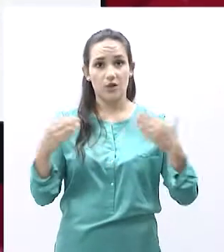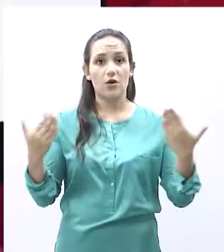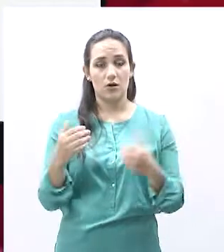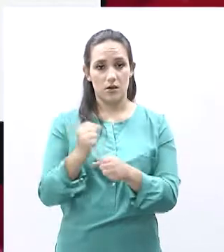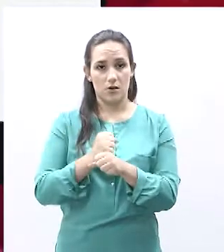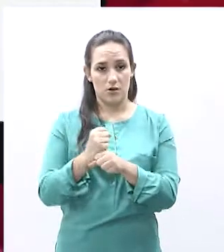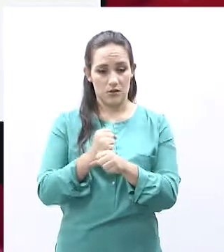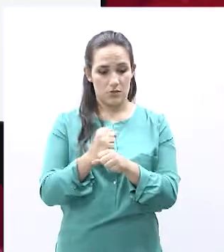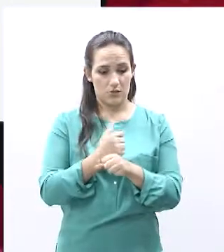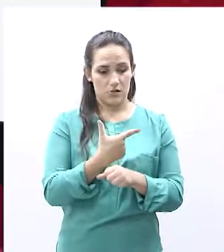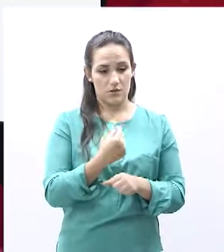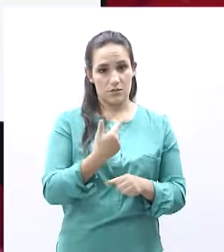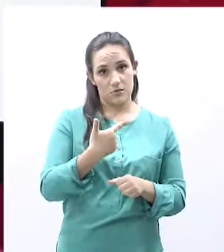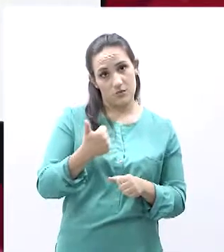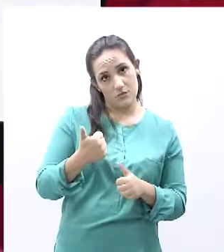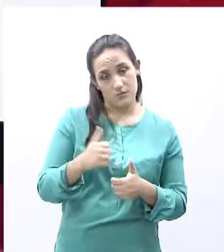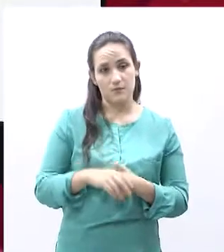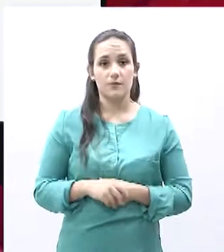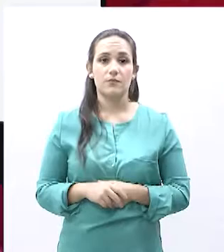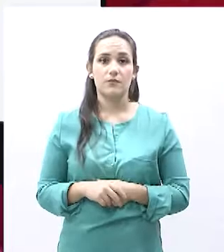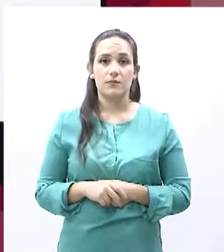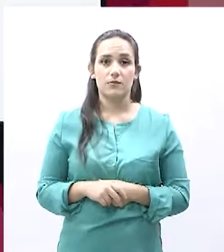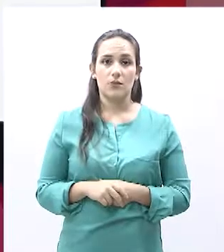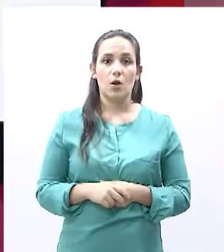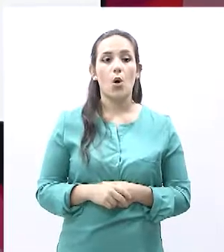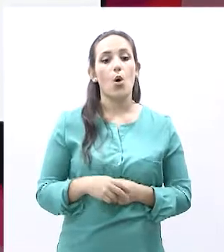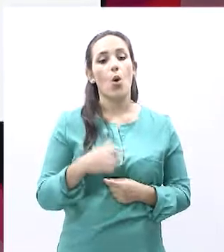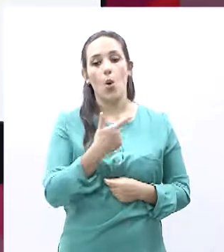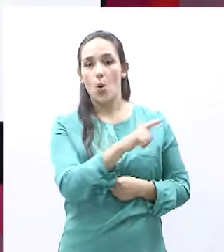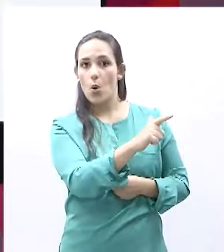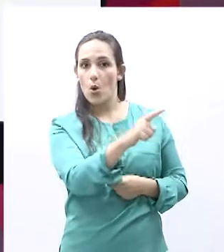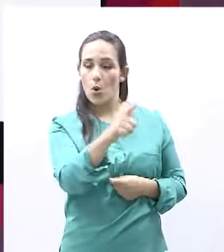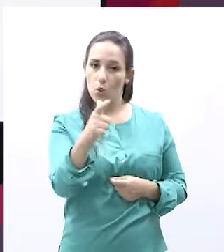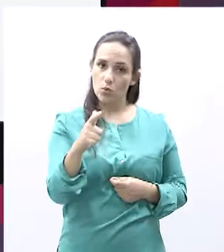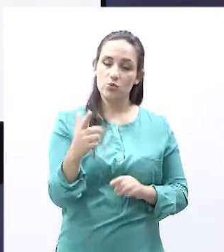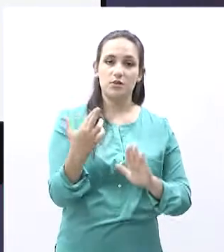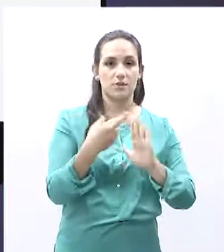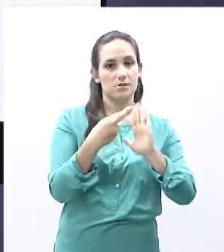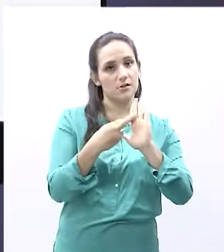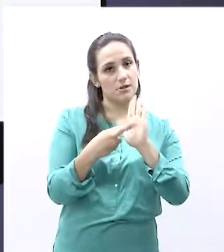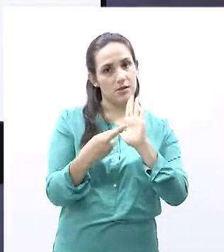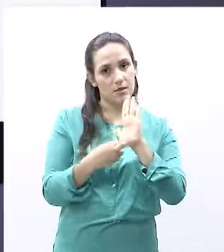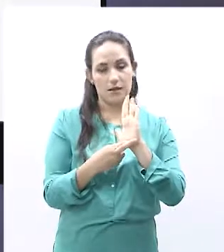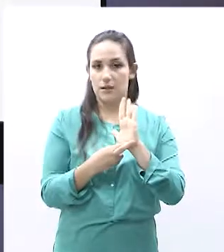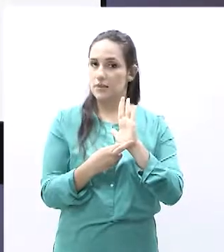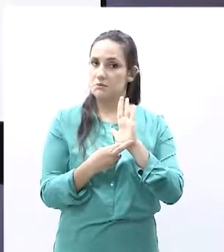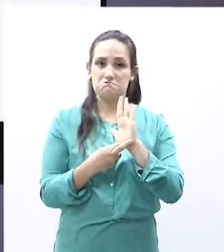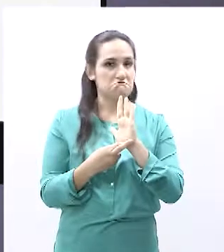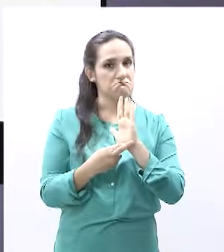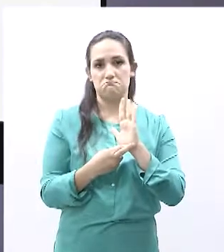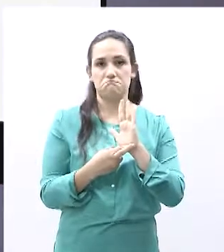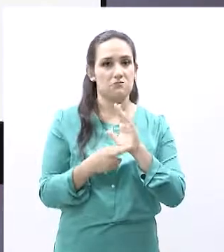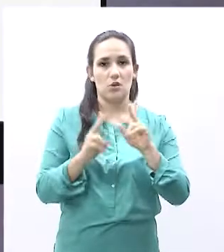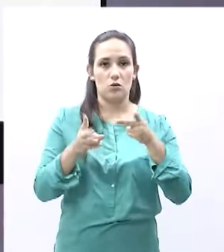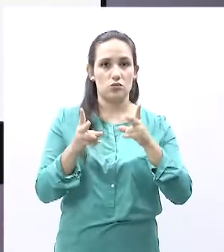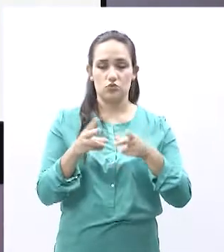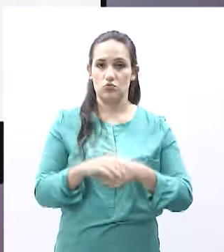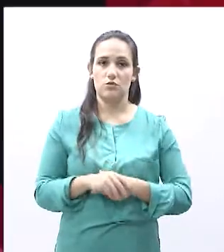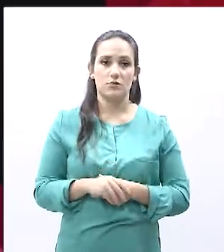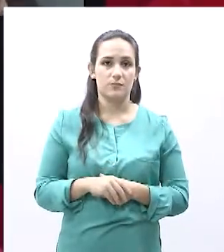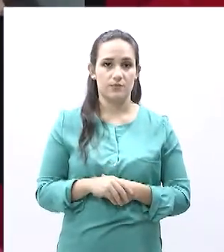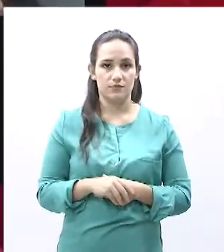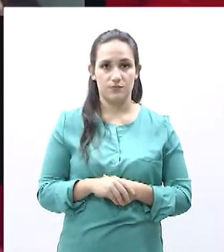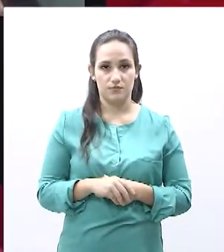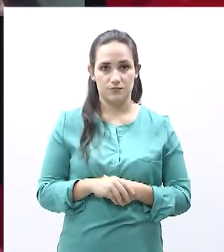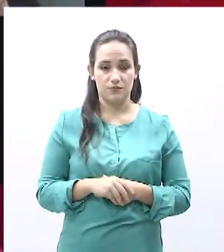esse ano de 2021. As demais, que são as regras de pedágio, elas não têm mudança nos